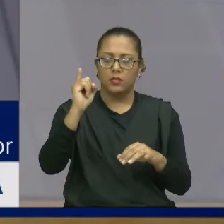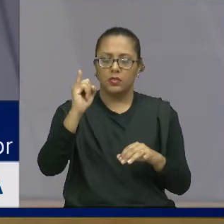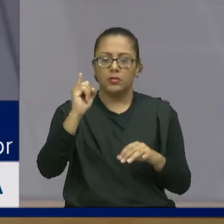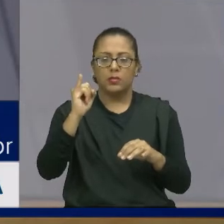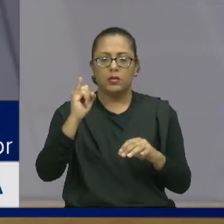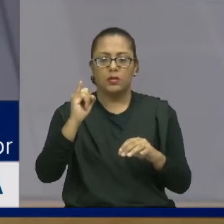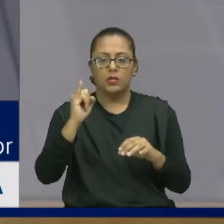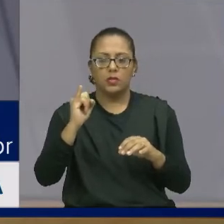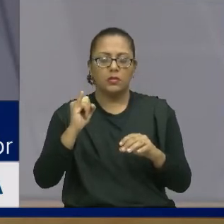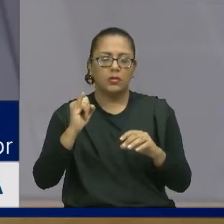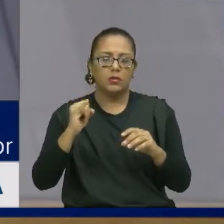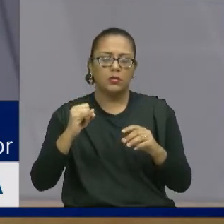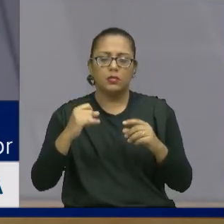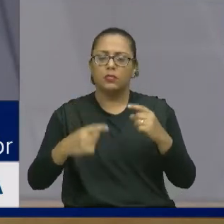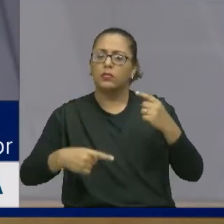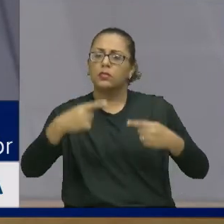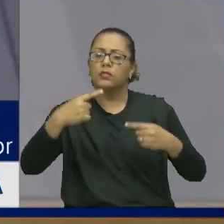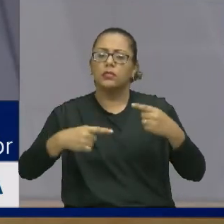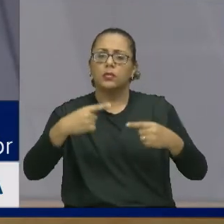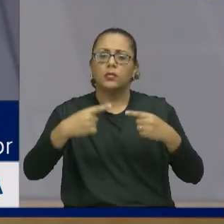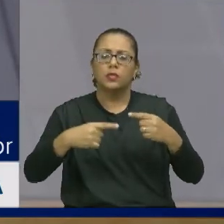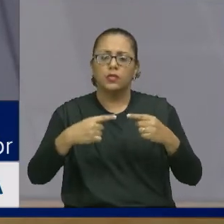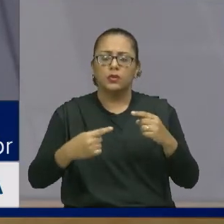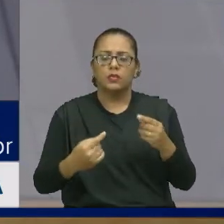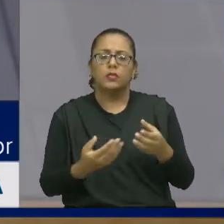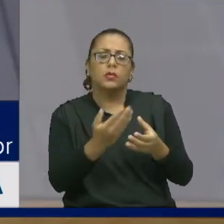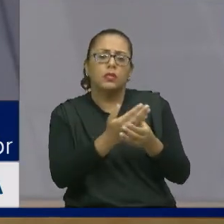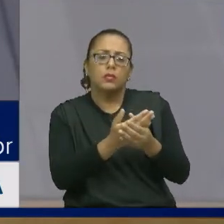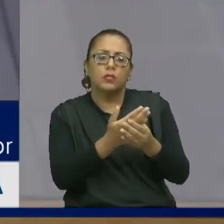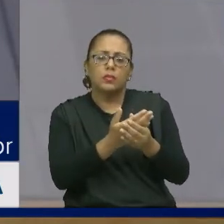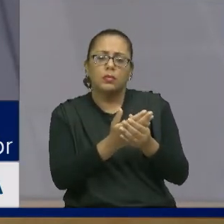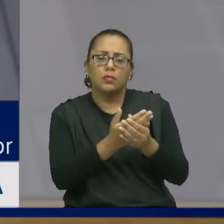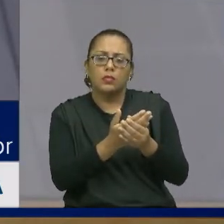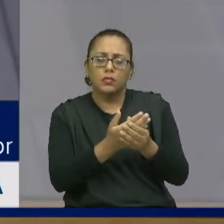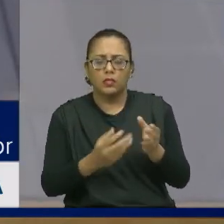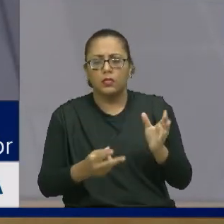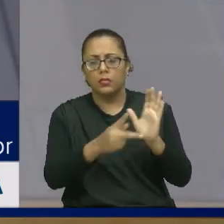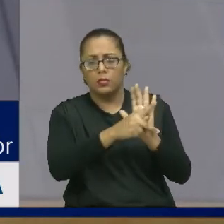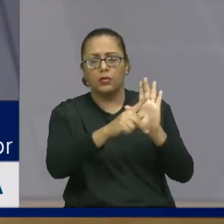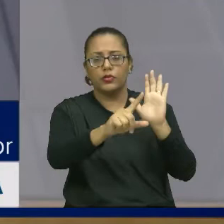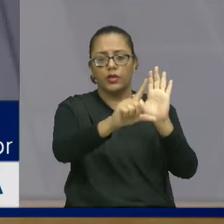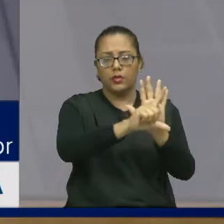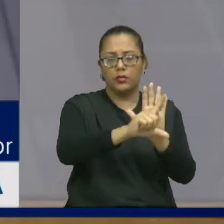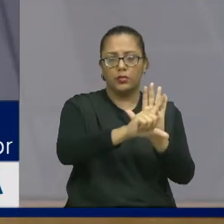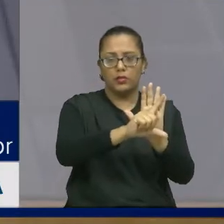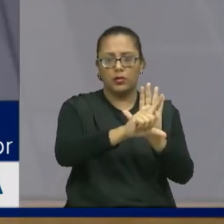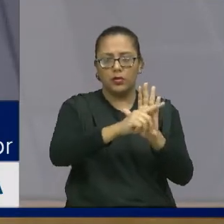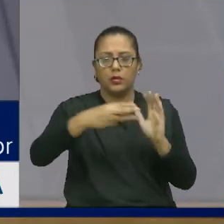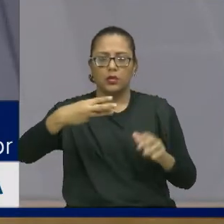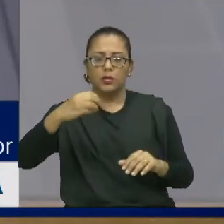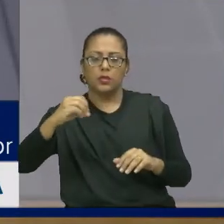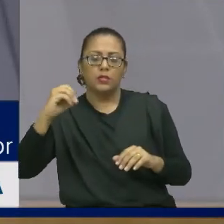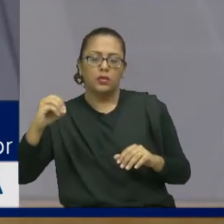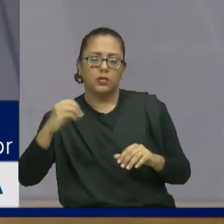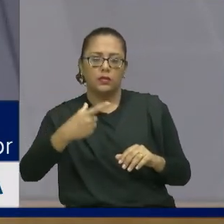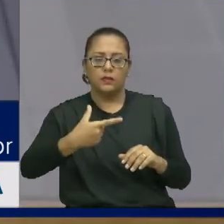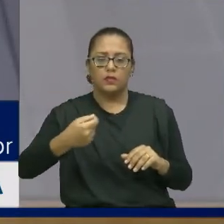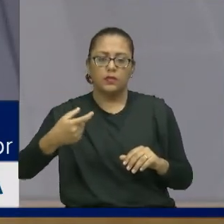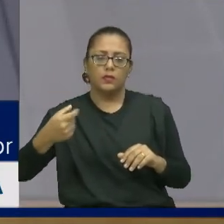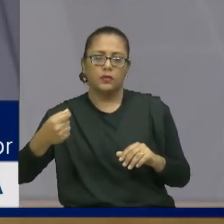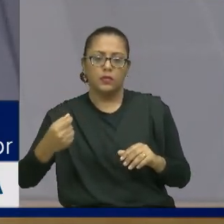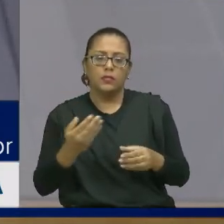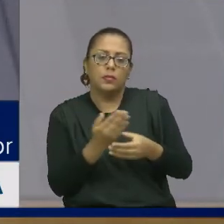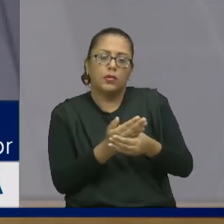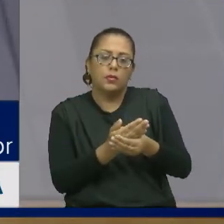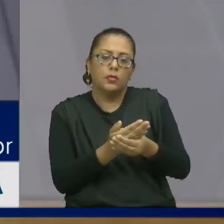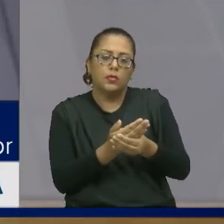debatidos quanto ao projeto de lei 300, que é o número dele, 2020, pelo